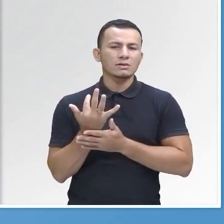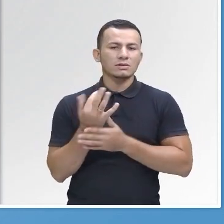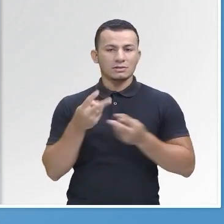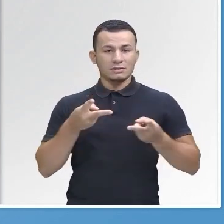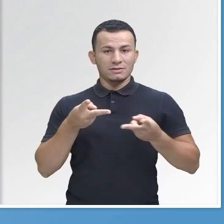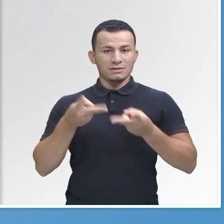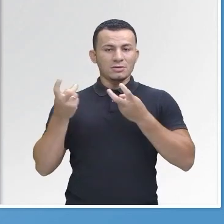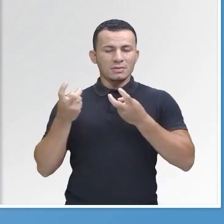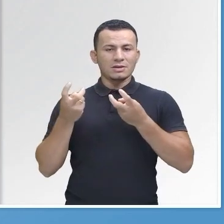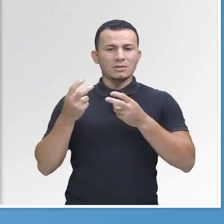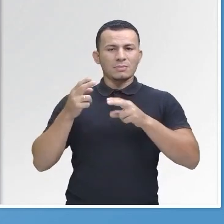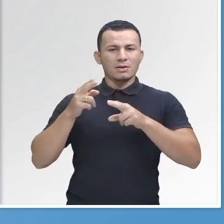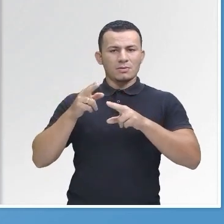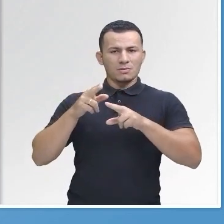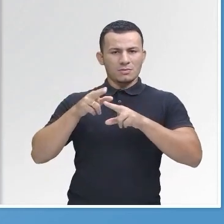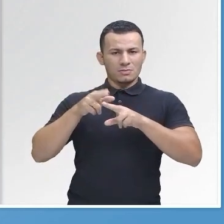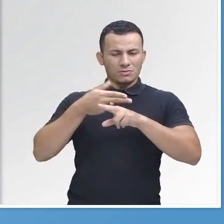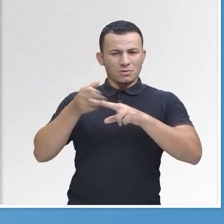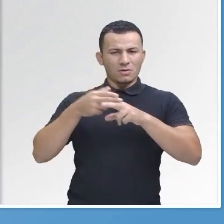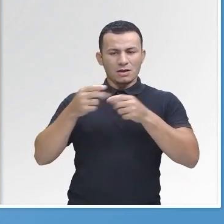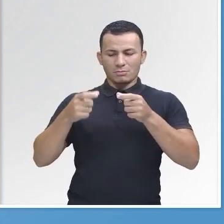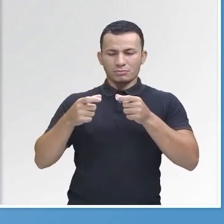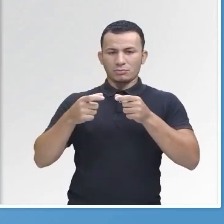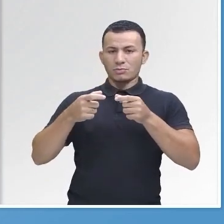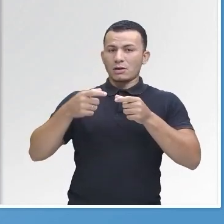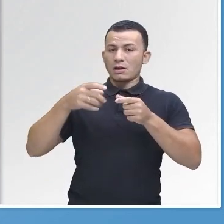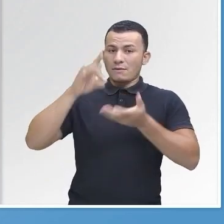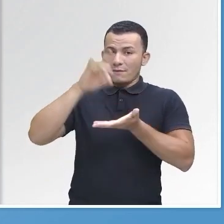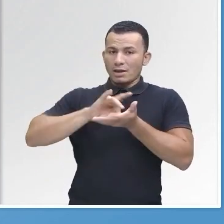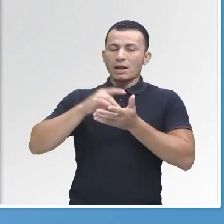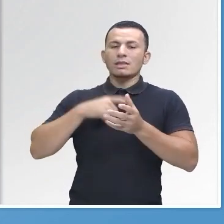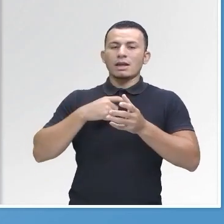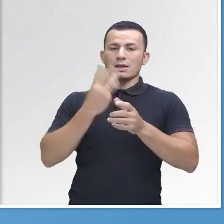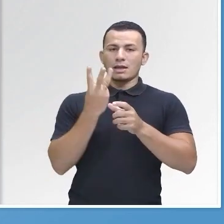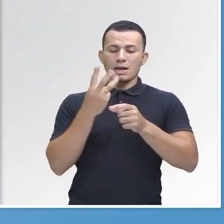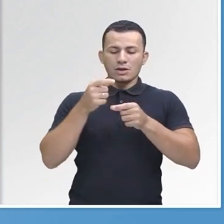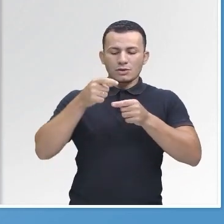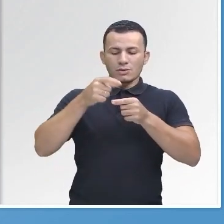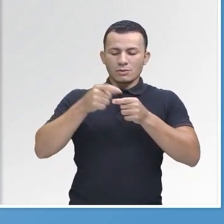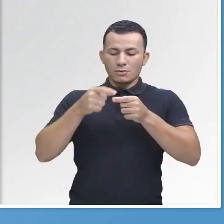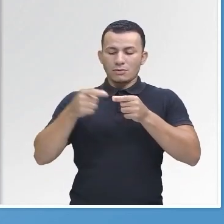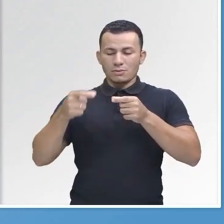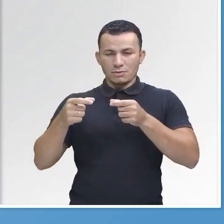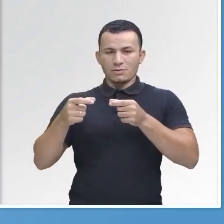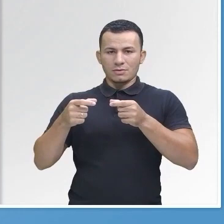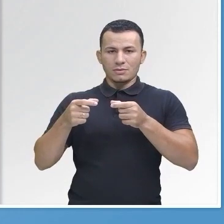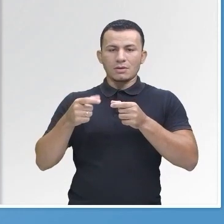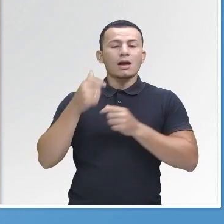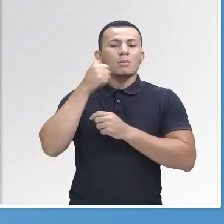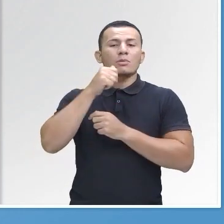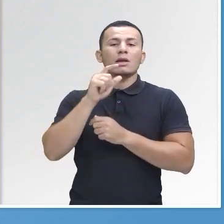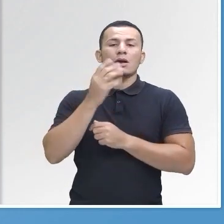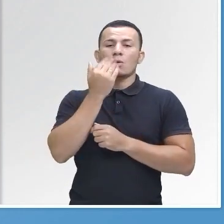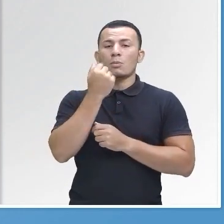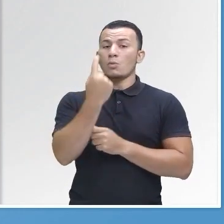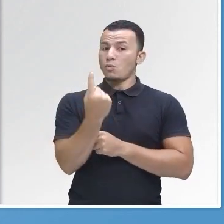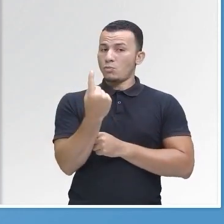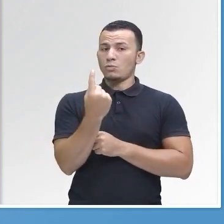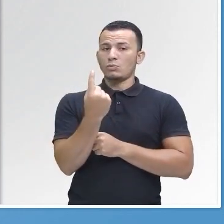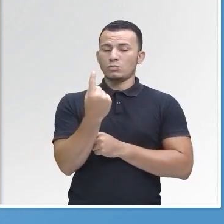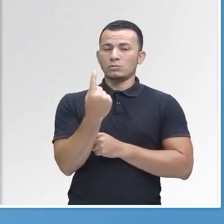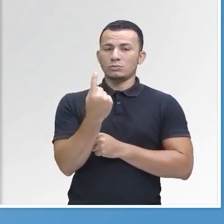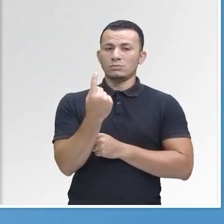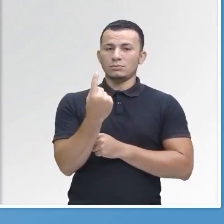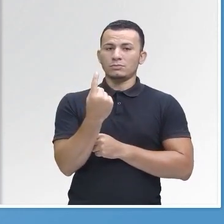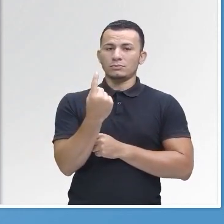perceber, a barra original tinha 3 blocos de chocolate. E a Diana comeu 1. Olha aí, ó. Vamos aqui verificar.